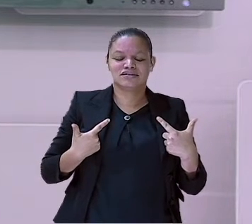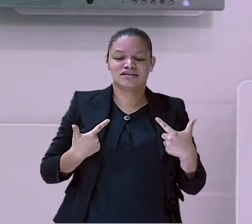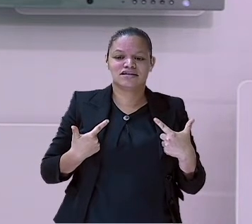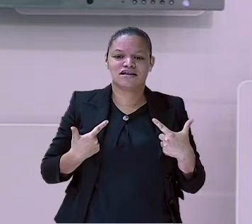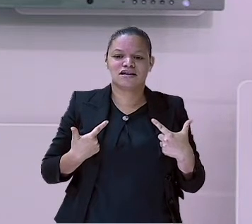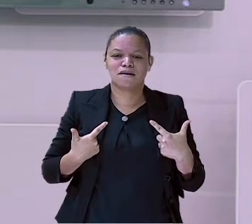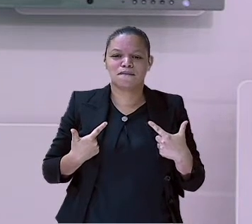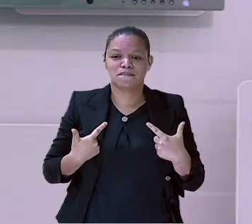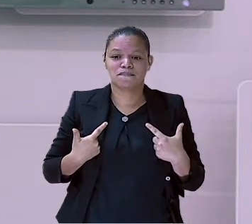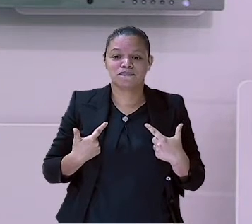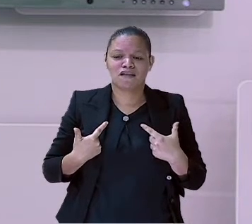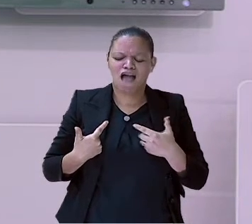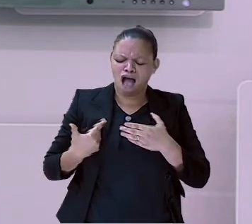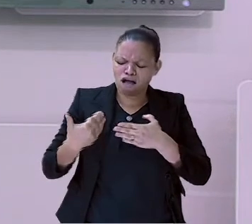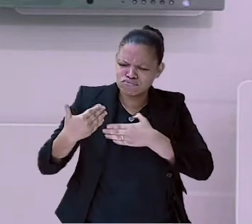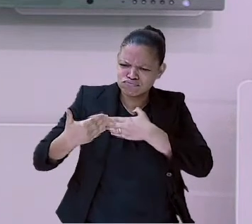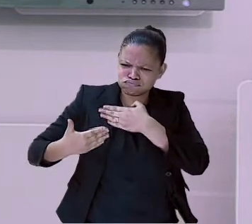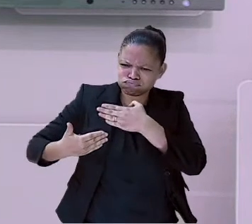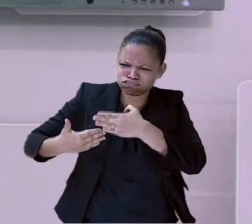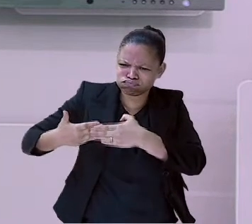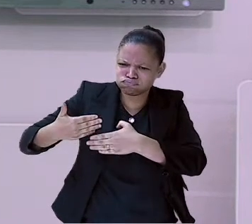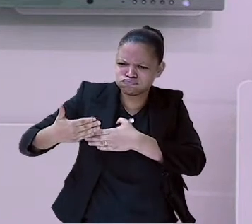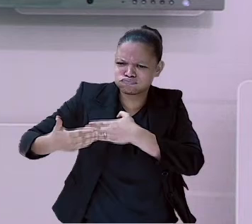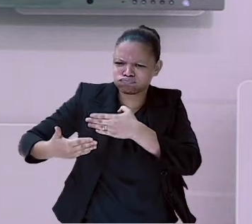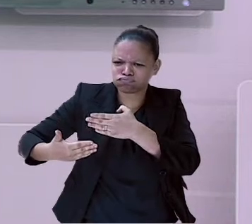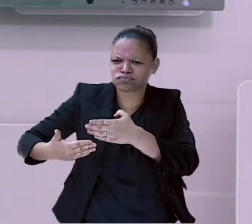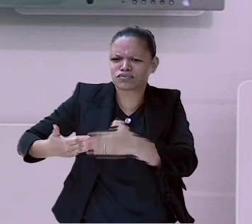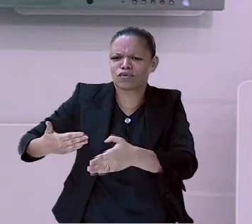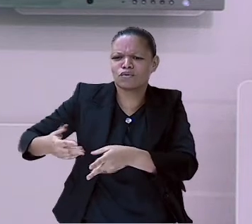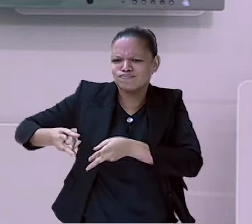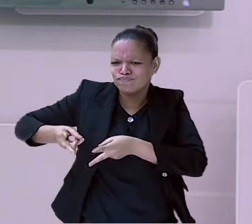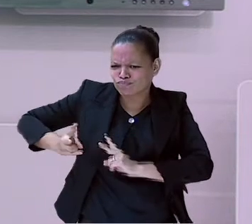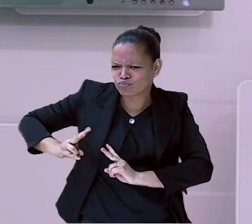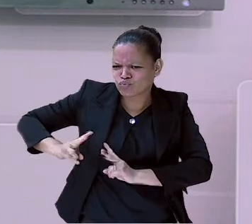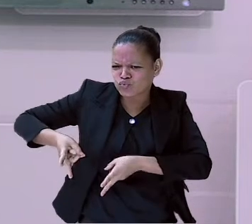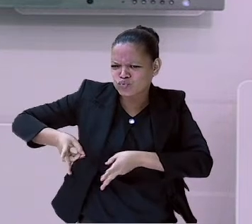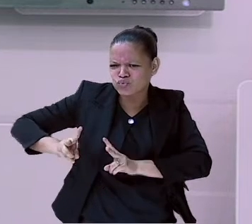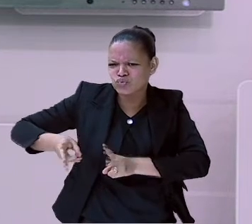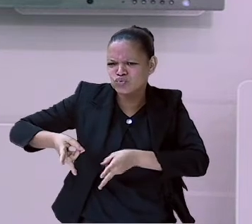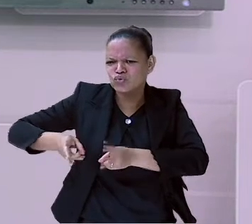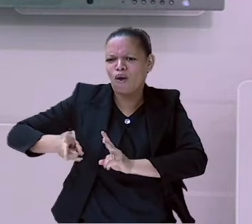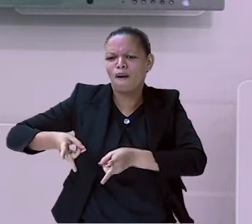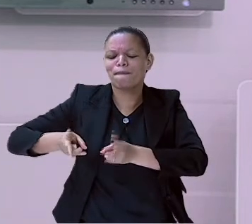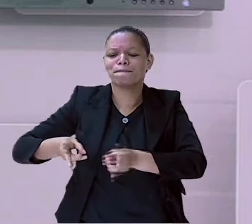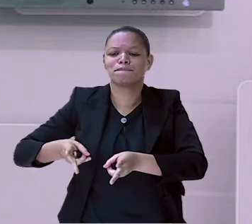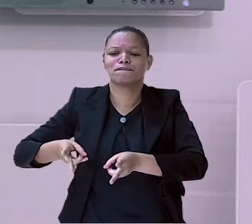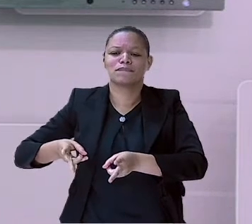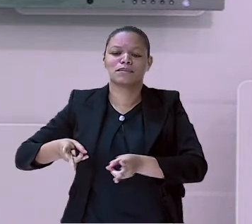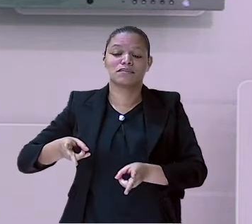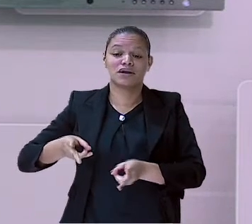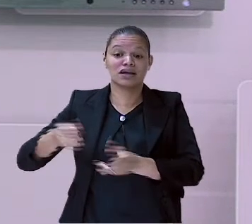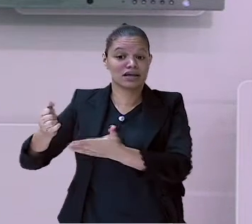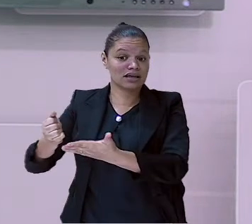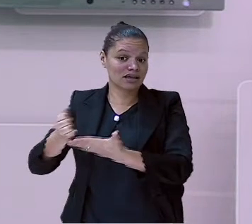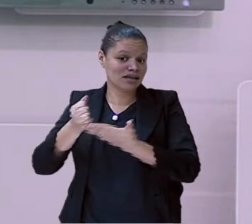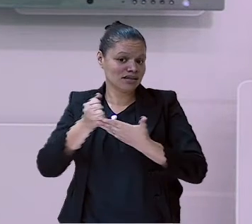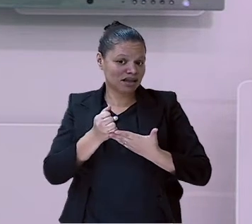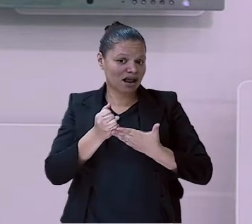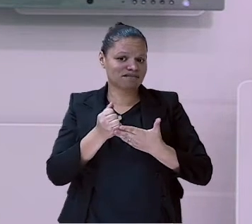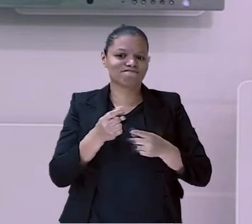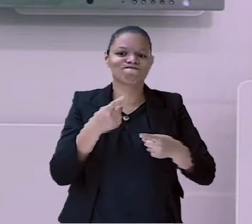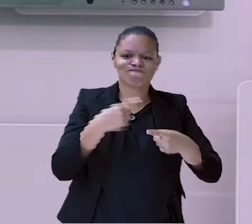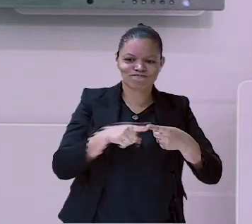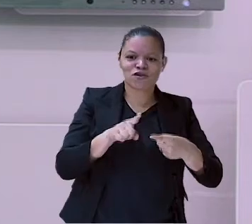faz. Então, isso é constante, é sempre. E aí o que vai fazendo? Vai acarretando problemas para o seu